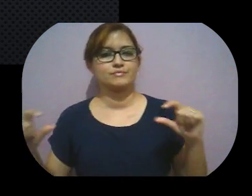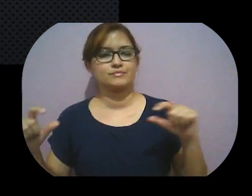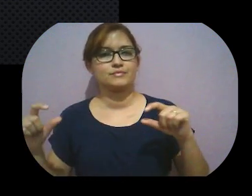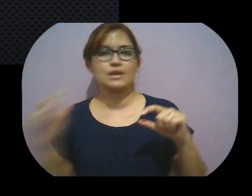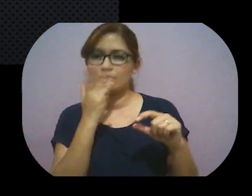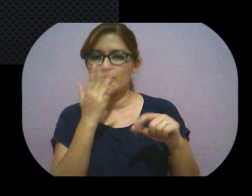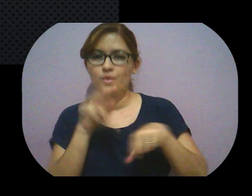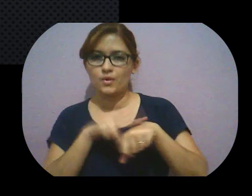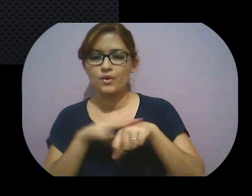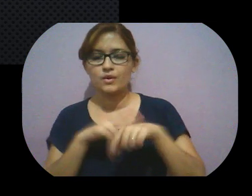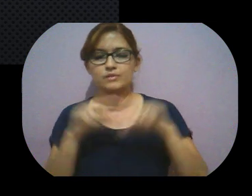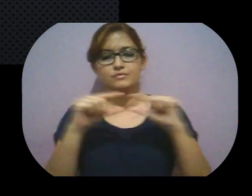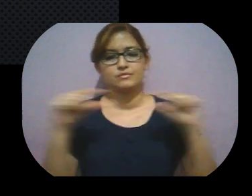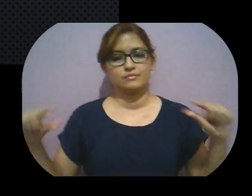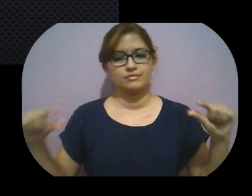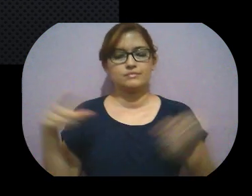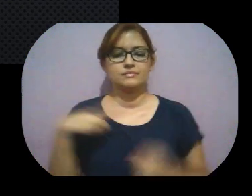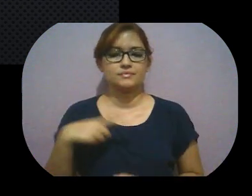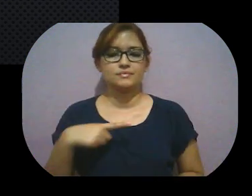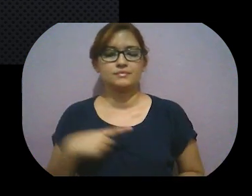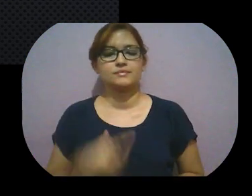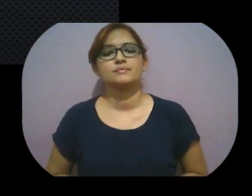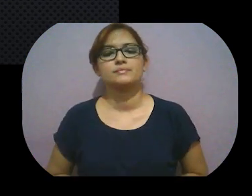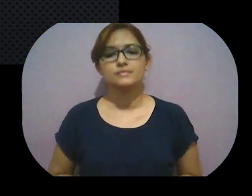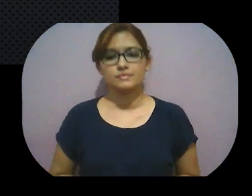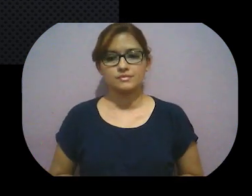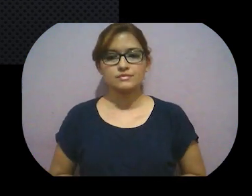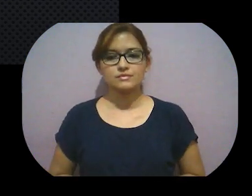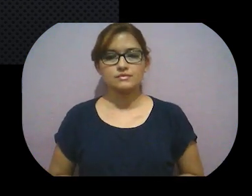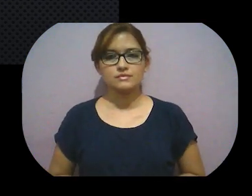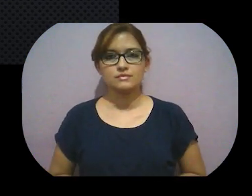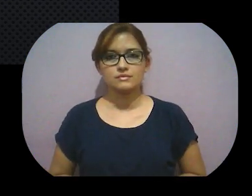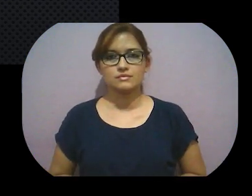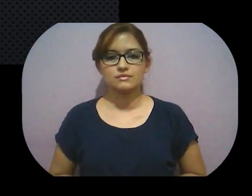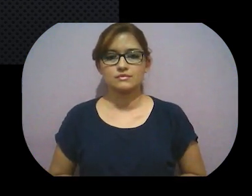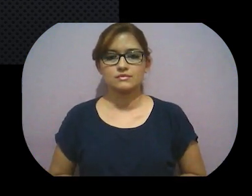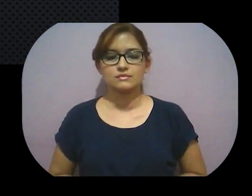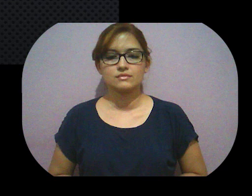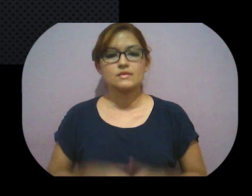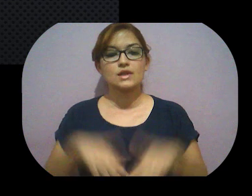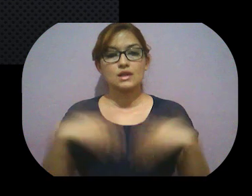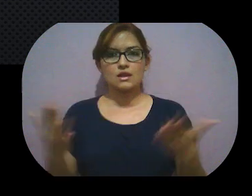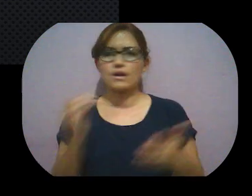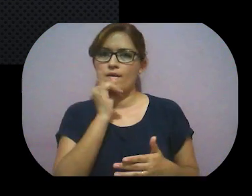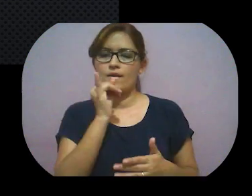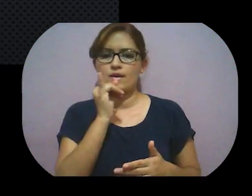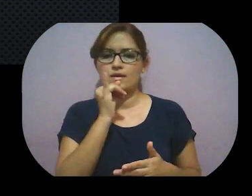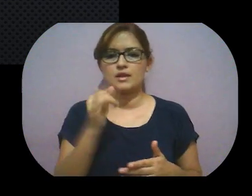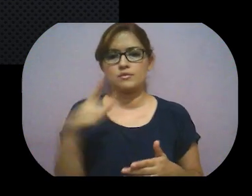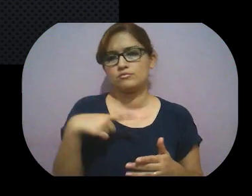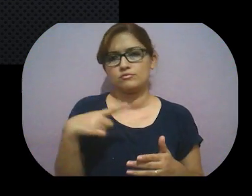diluído. Ou o número de mols do soluto concentrado é igual ao número de mols do soluto diluído. Então eu